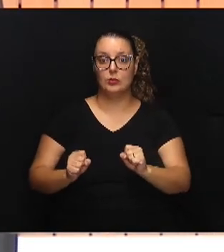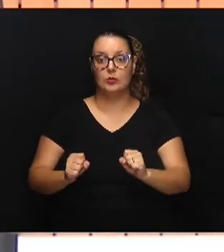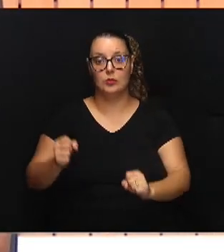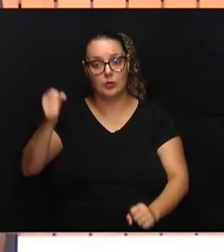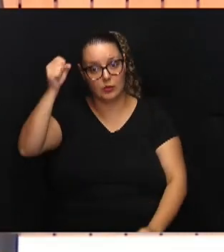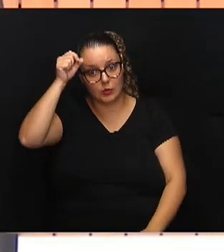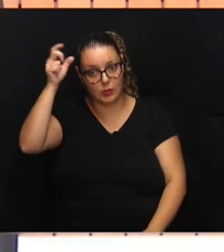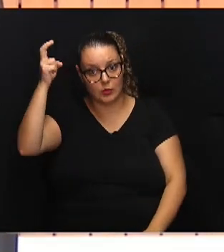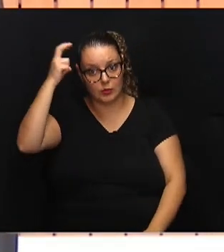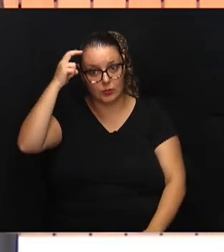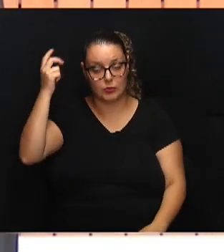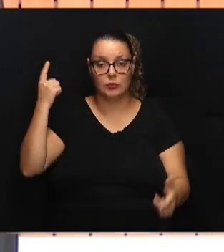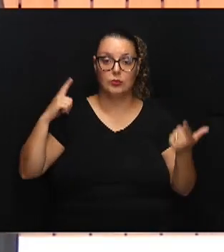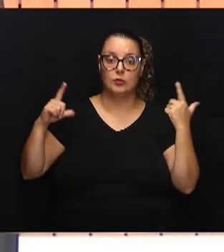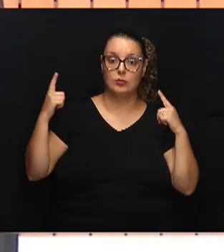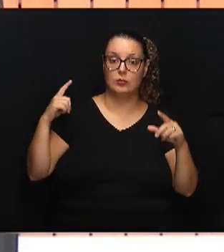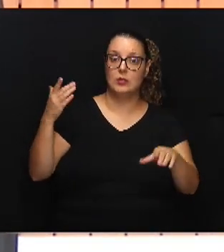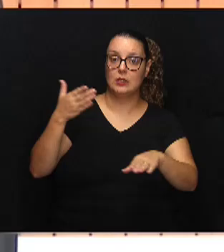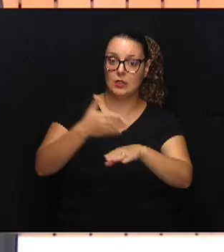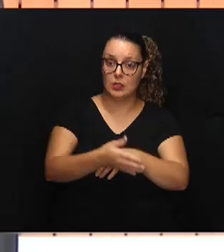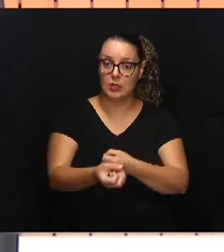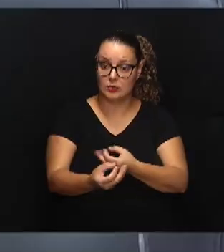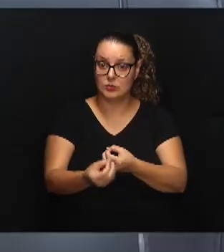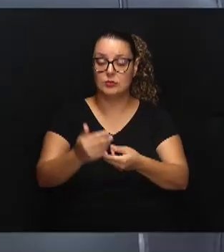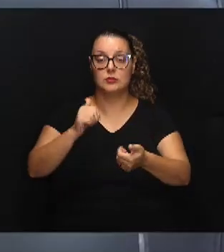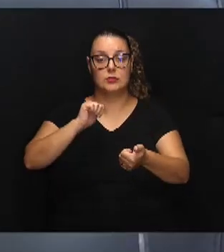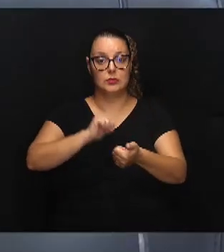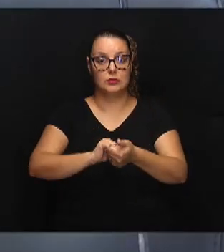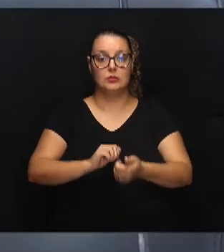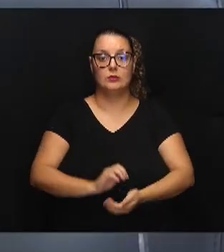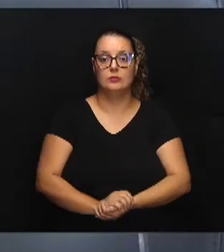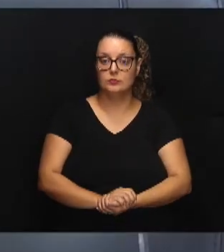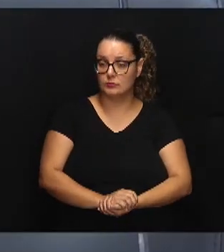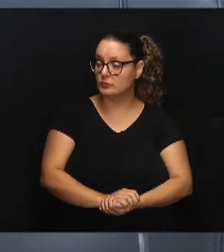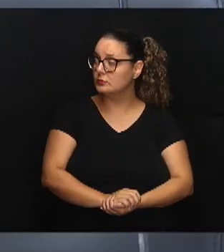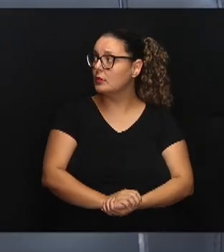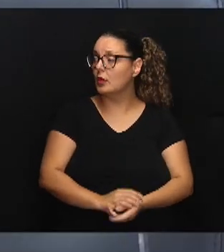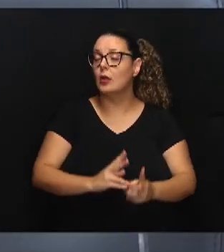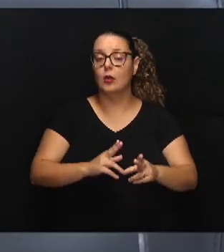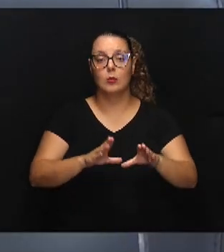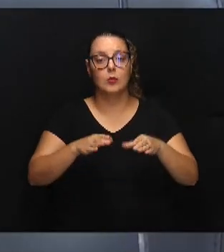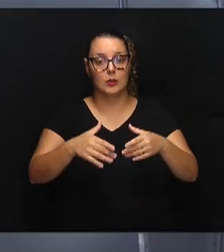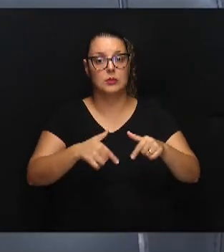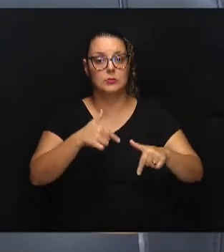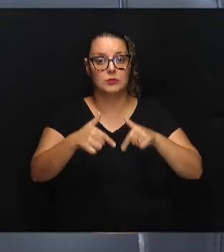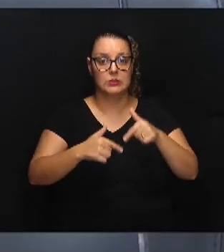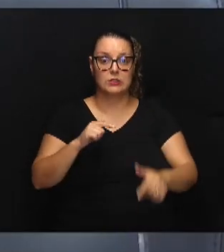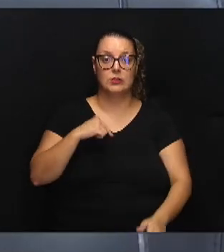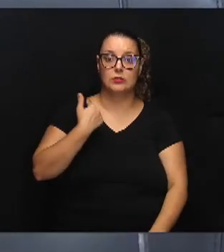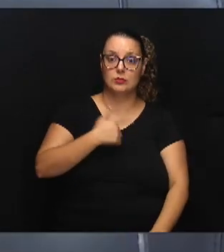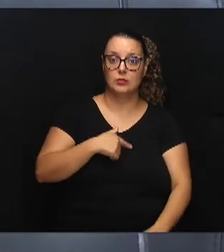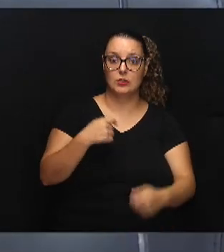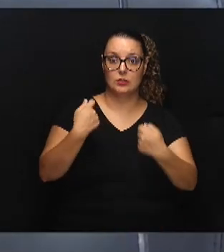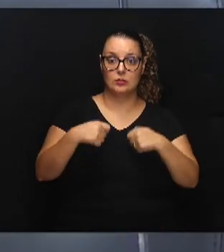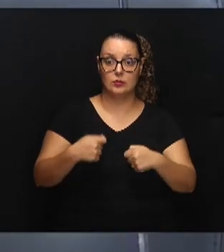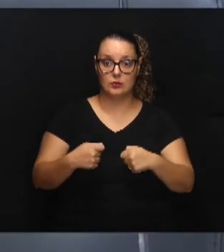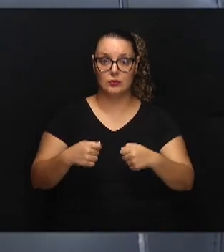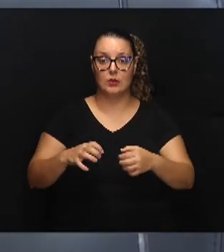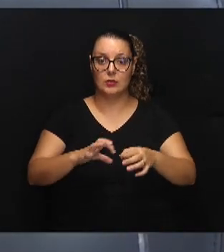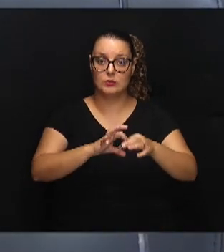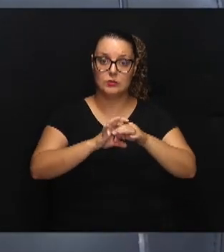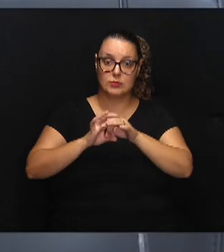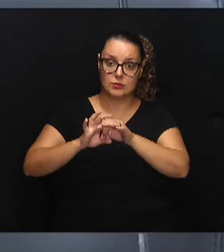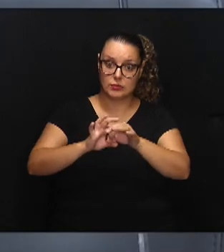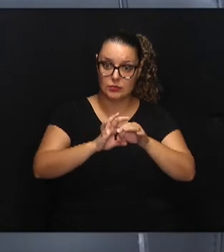ter lazer, ter mais acesso à informação de qualidade. Como classe trabalhadora, a gente precisa se